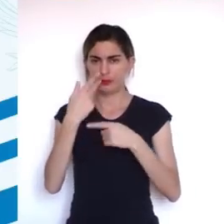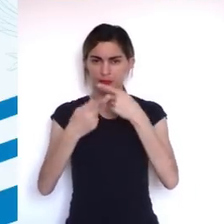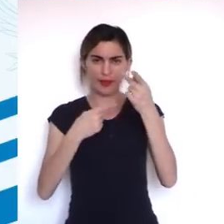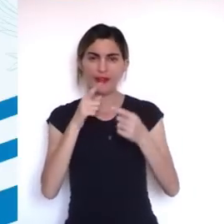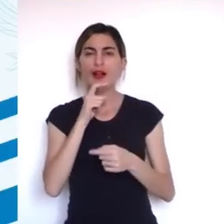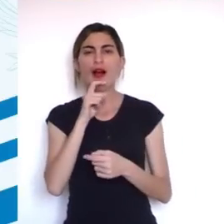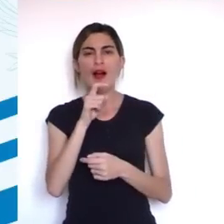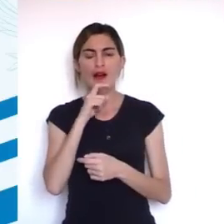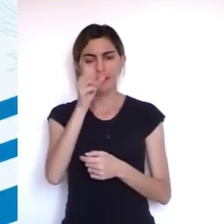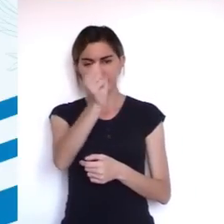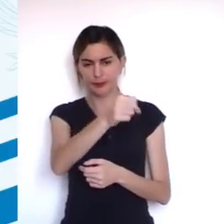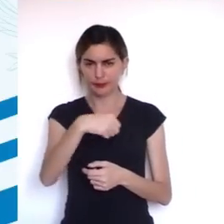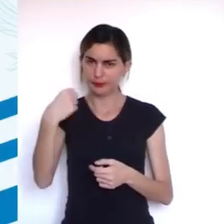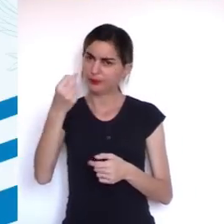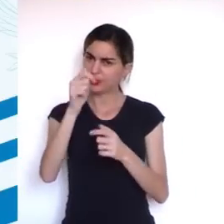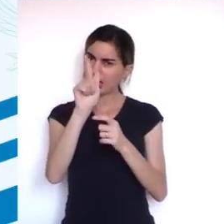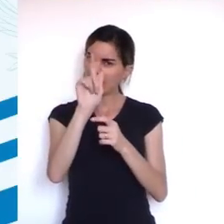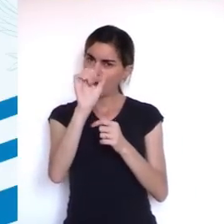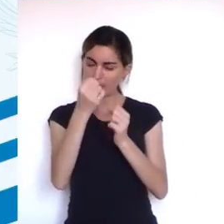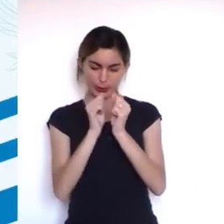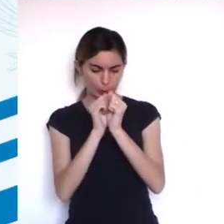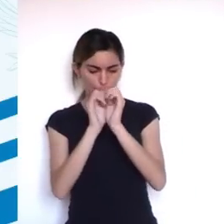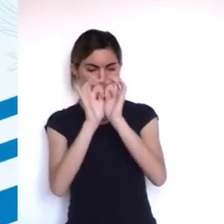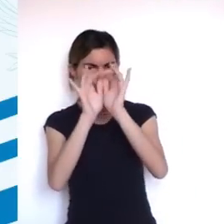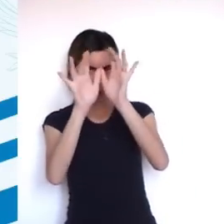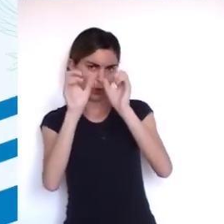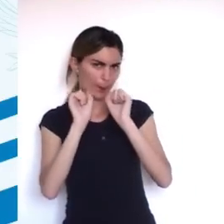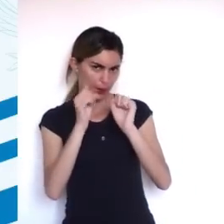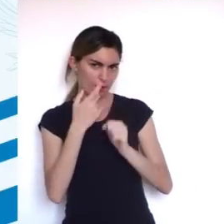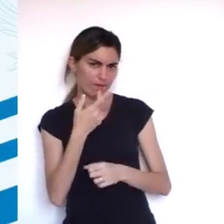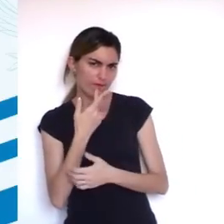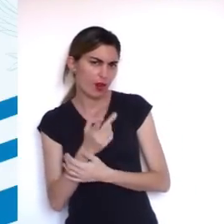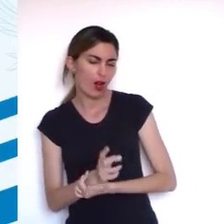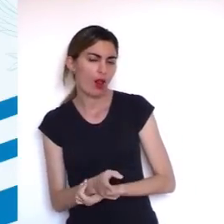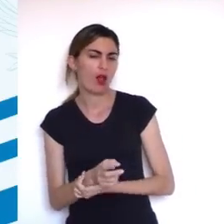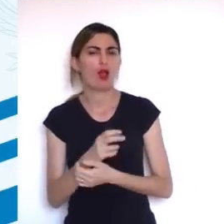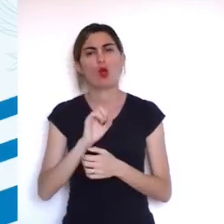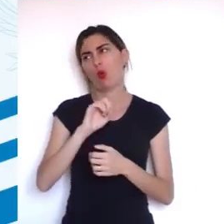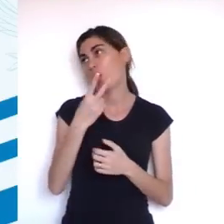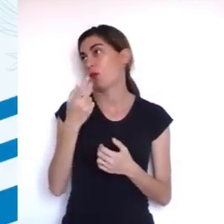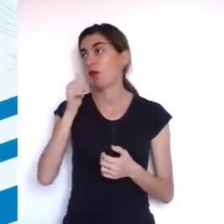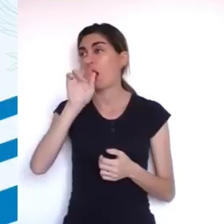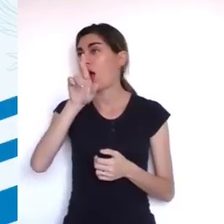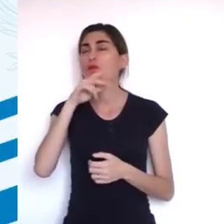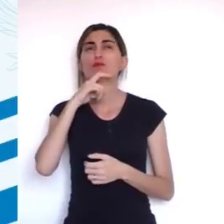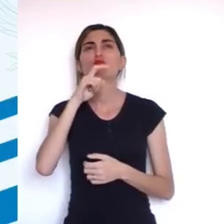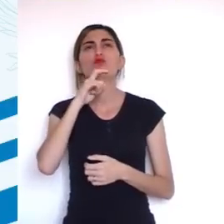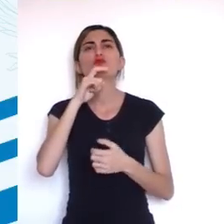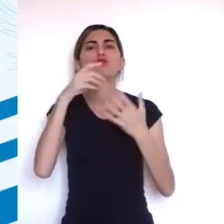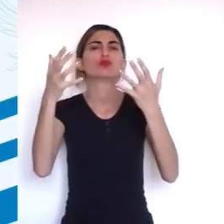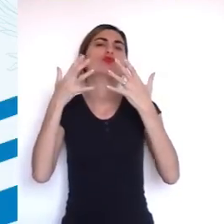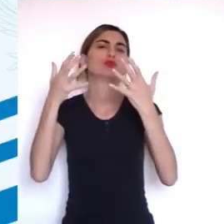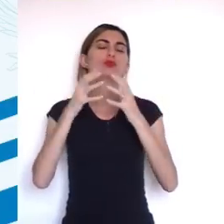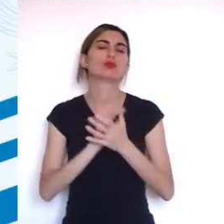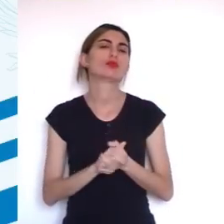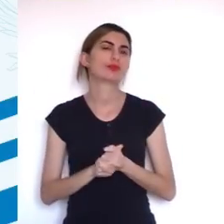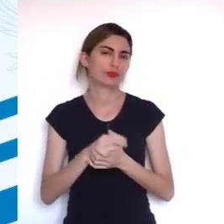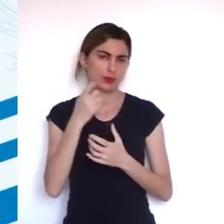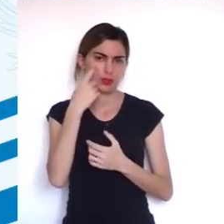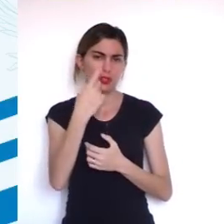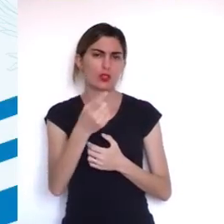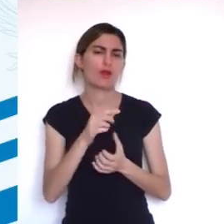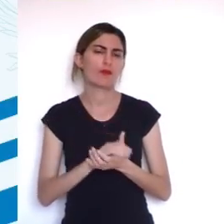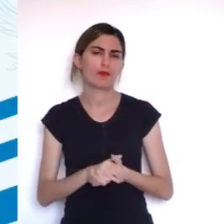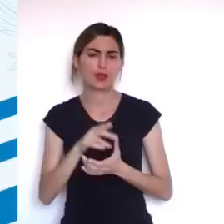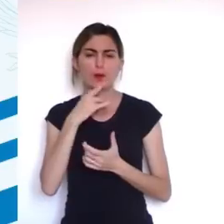falar de geladeira, eu estou falando sobre gases. Eu posso falar de geladeira ou eu posso falar sobre ar-condicionado. Você já